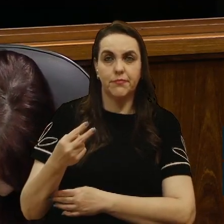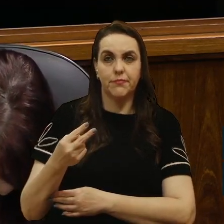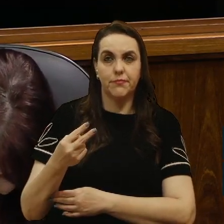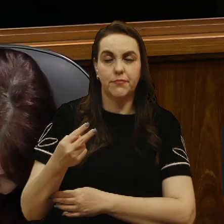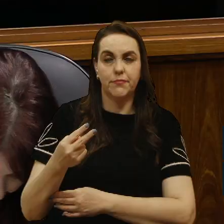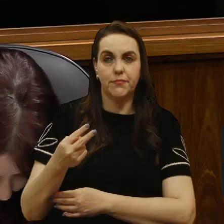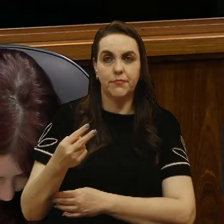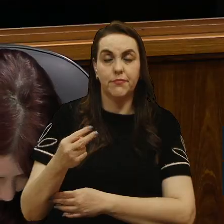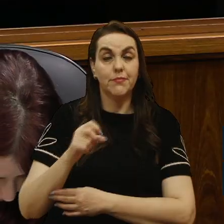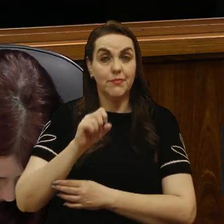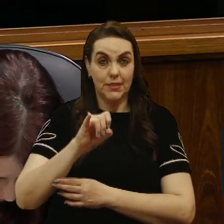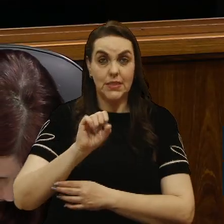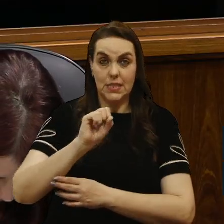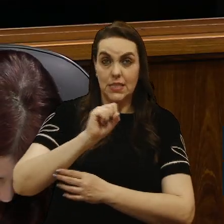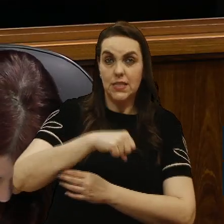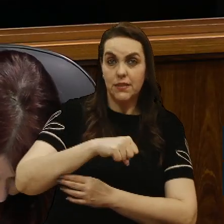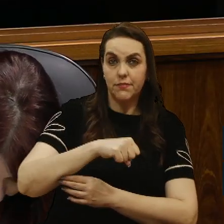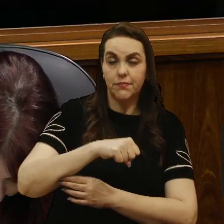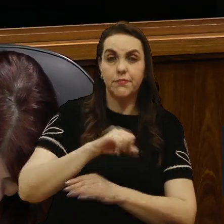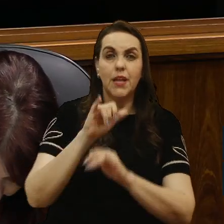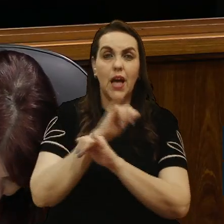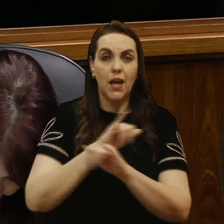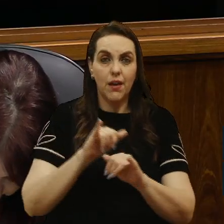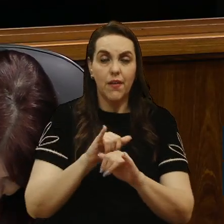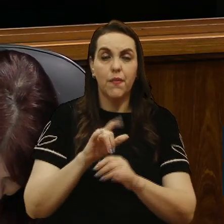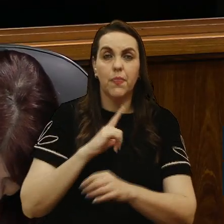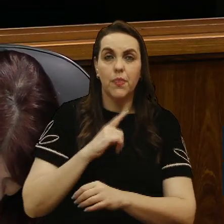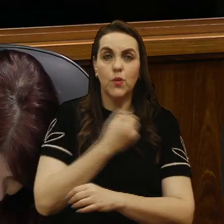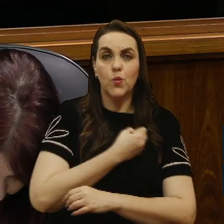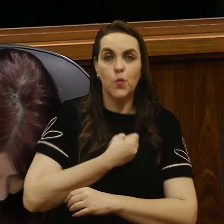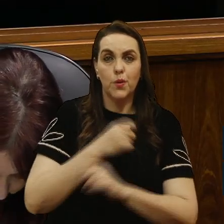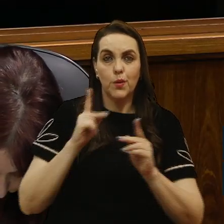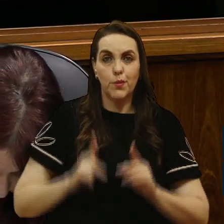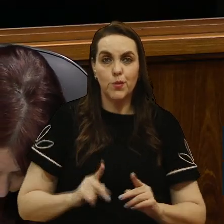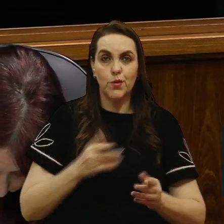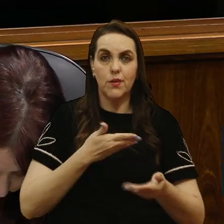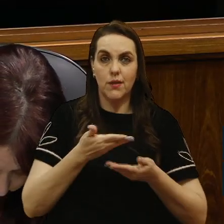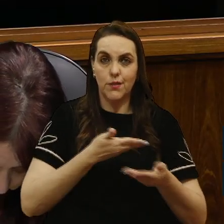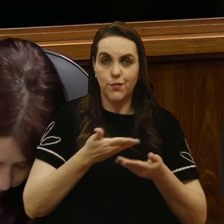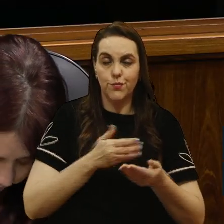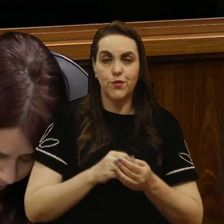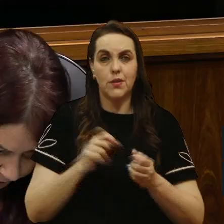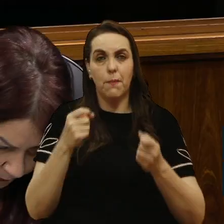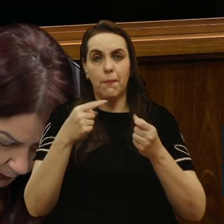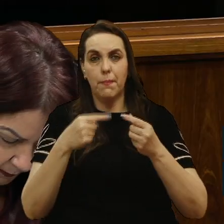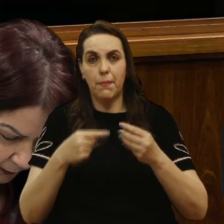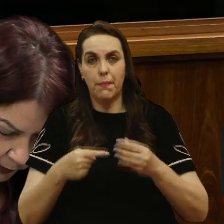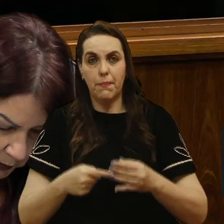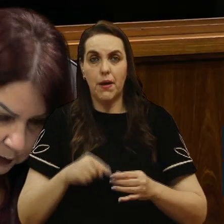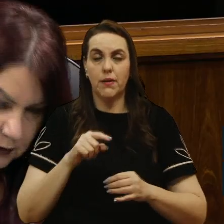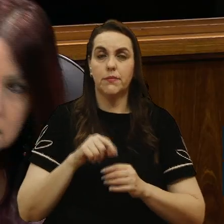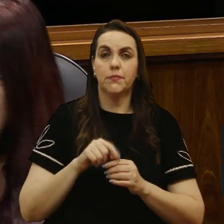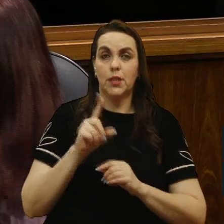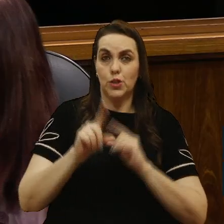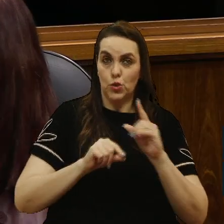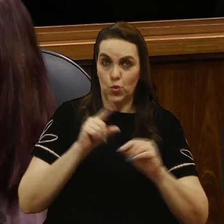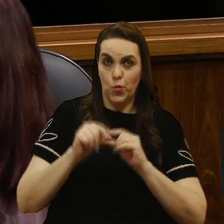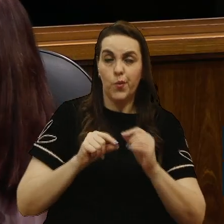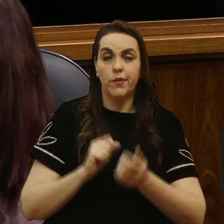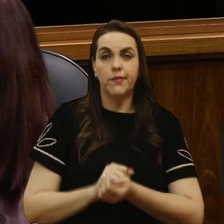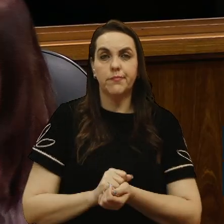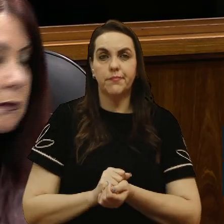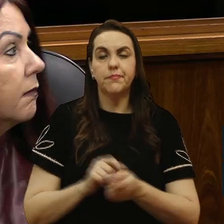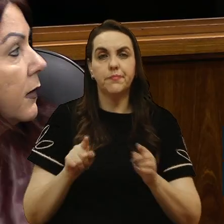6.2. Em caso afirmativo, informar o número de usuários atendidos, os critérios de elegibilidade,